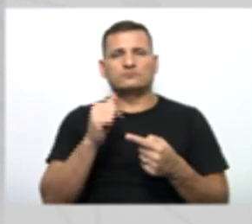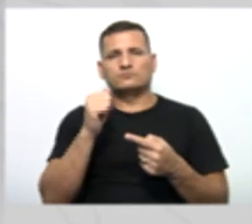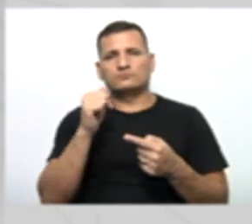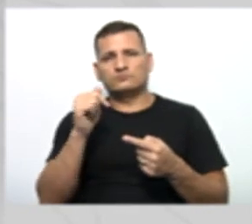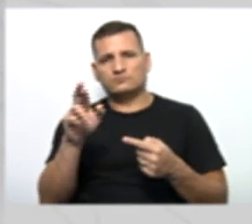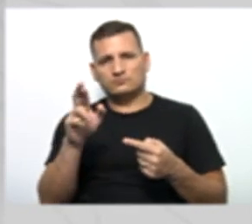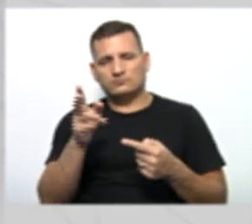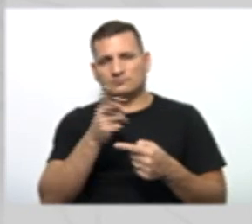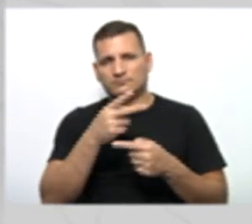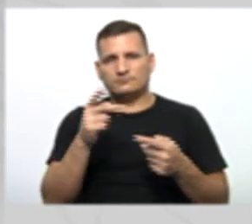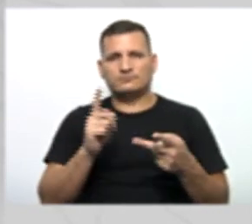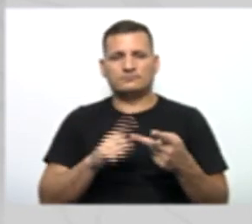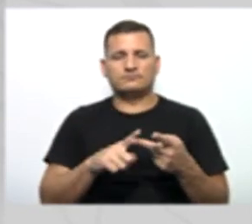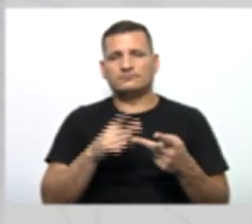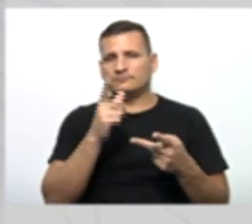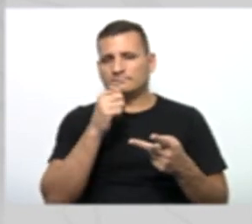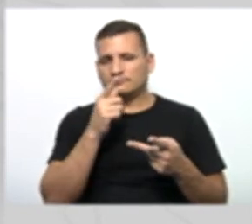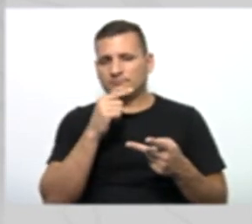fluidos.